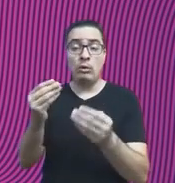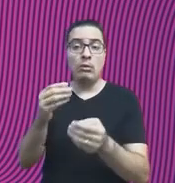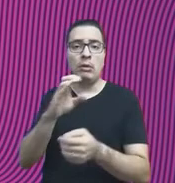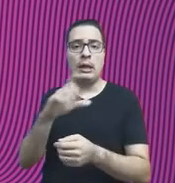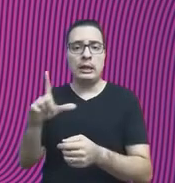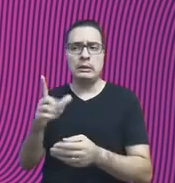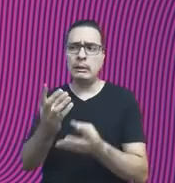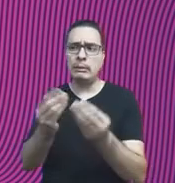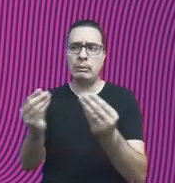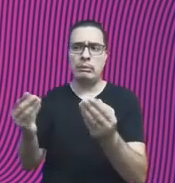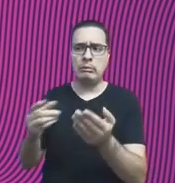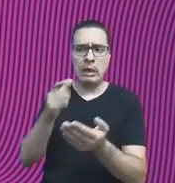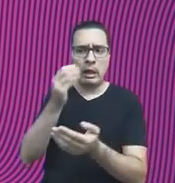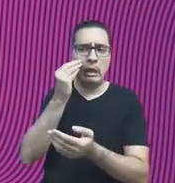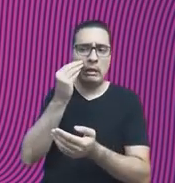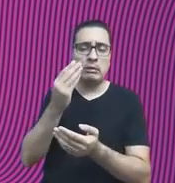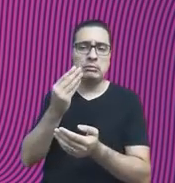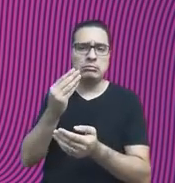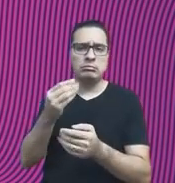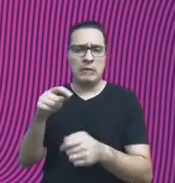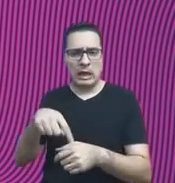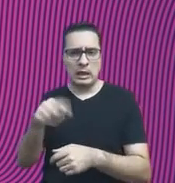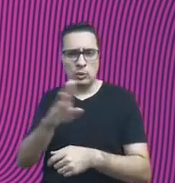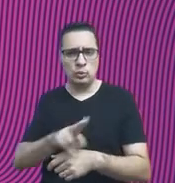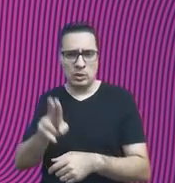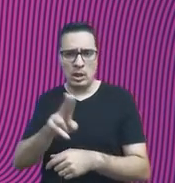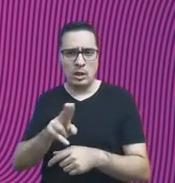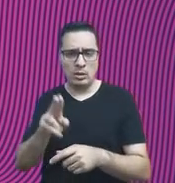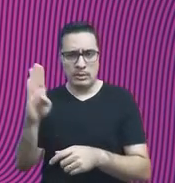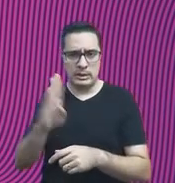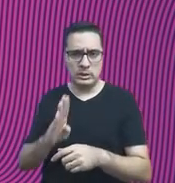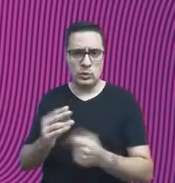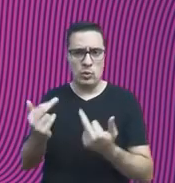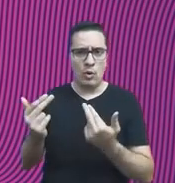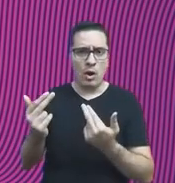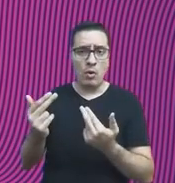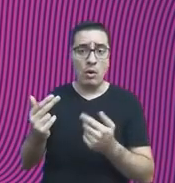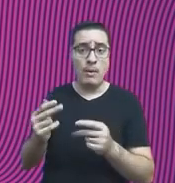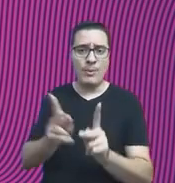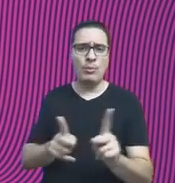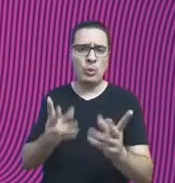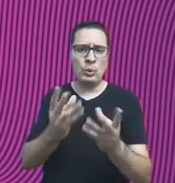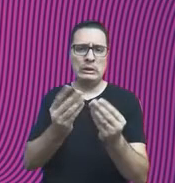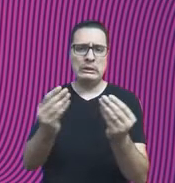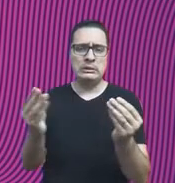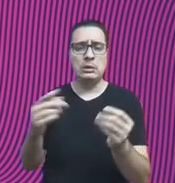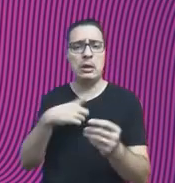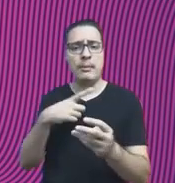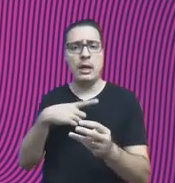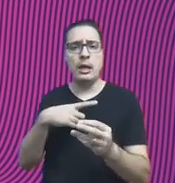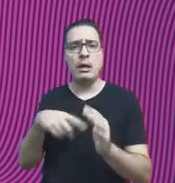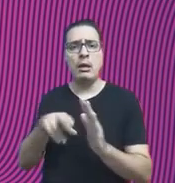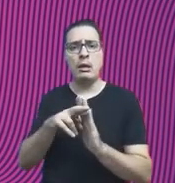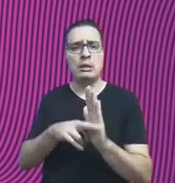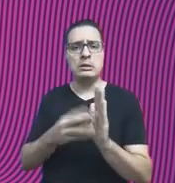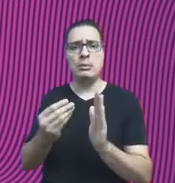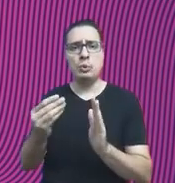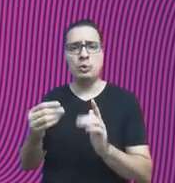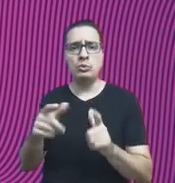alguma chance disso ser feito no Brasil, que além de ser populista, também tem uma regulação muito alta do setor?